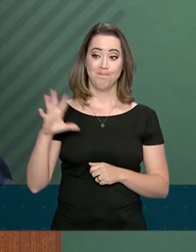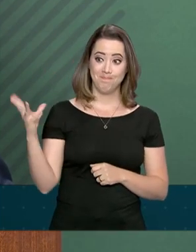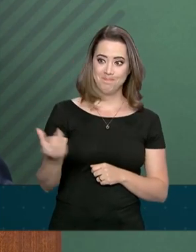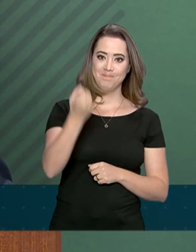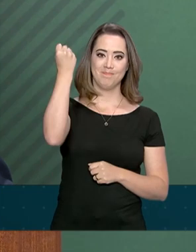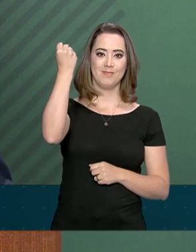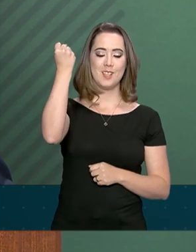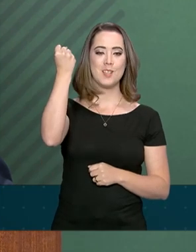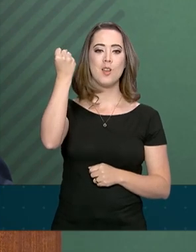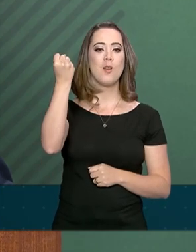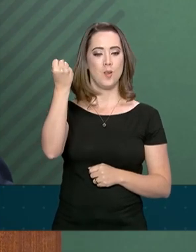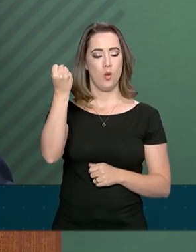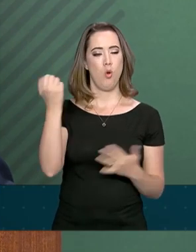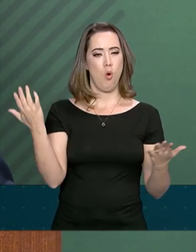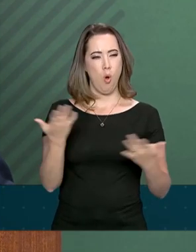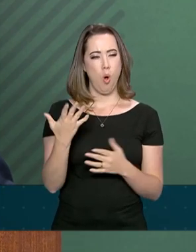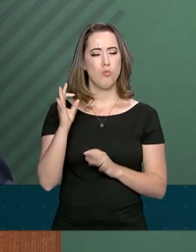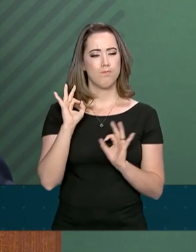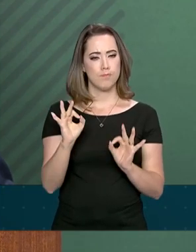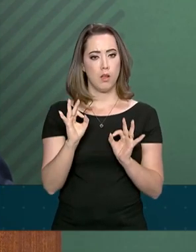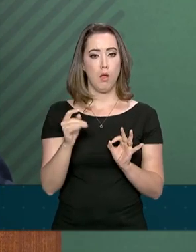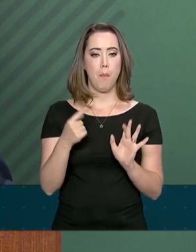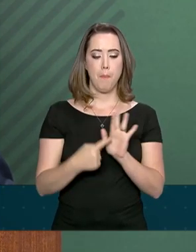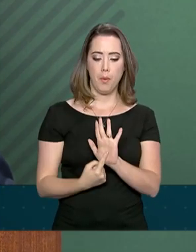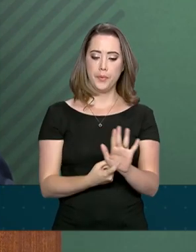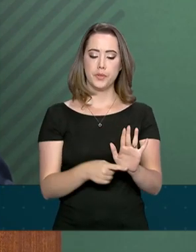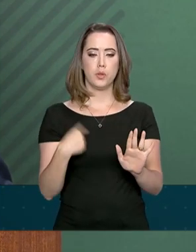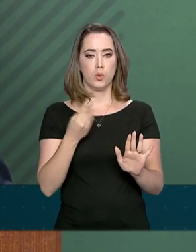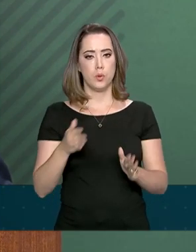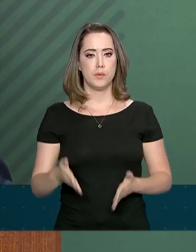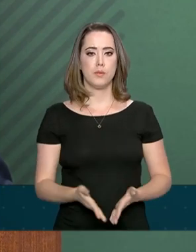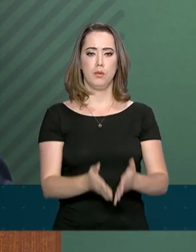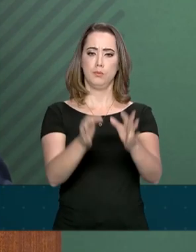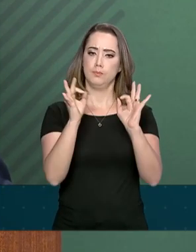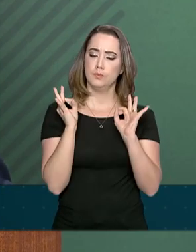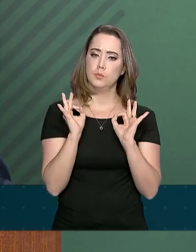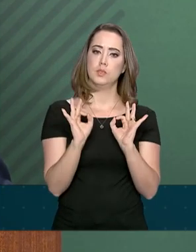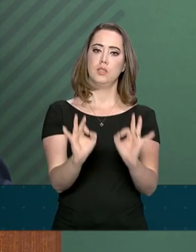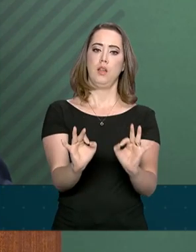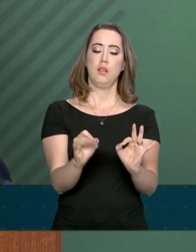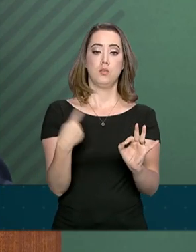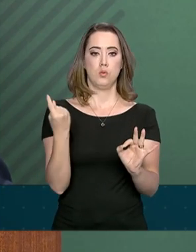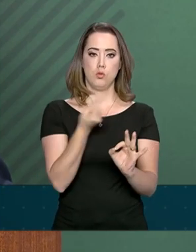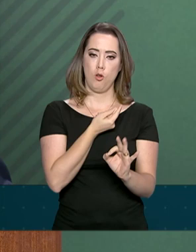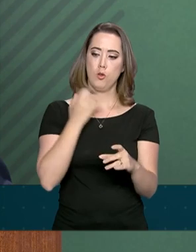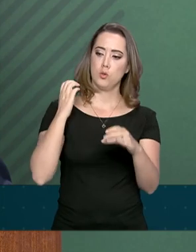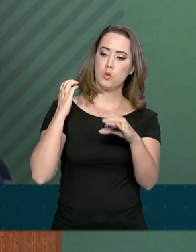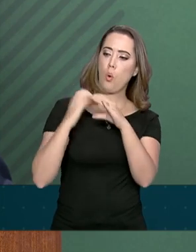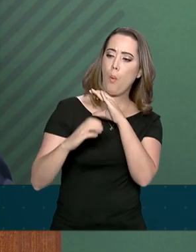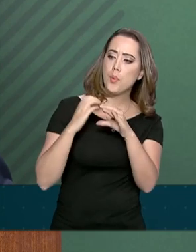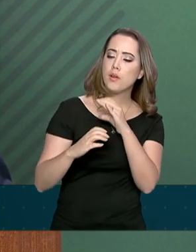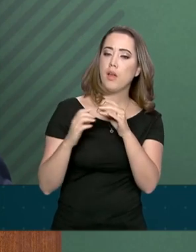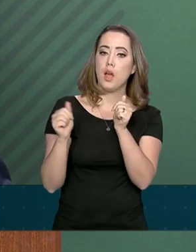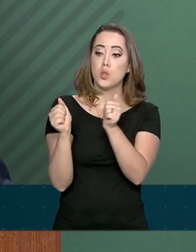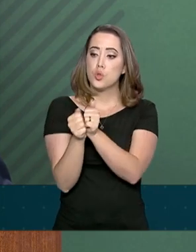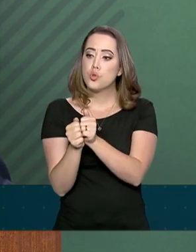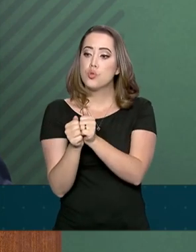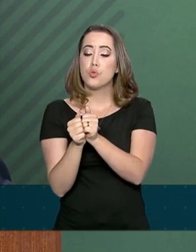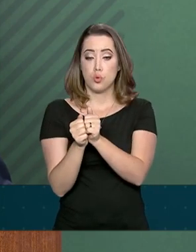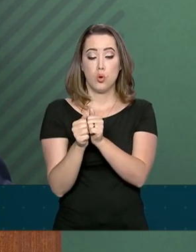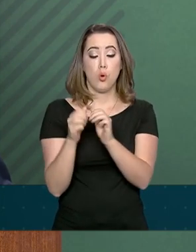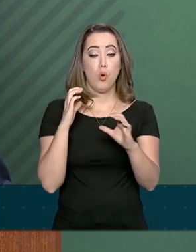mostra que estamos na direção certa estamos conseguindo comunicar o trabalho que o governo